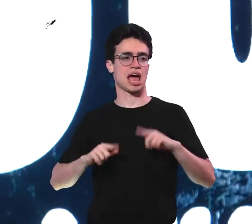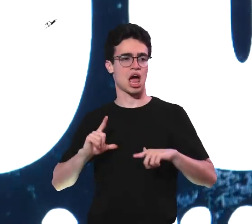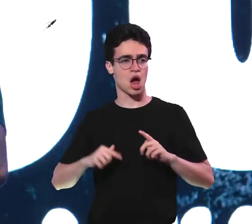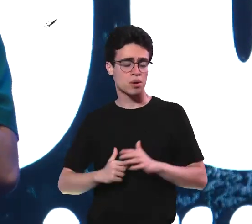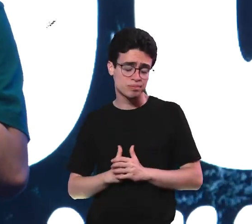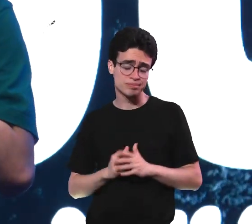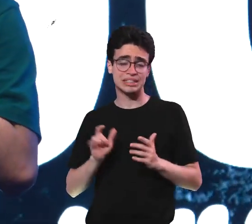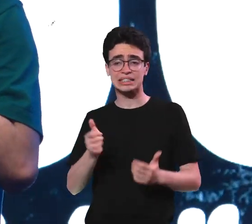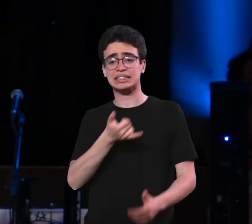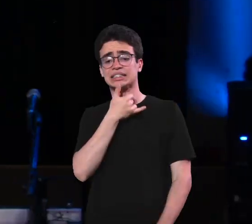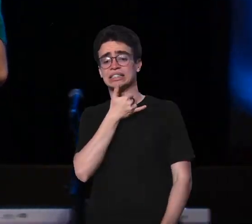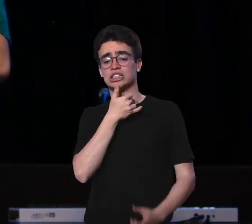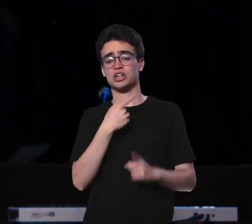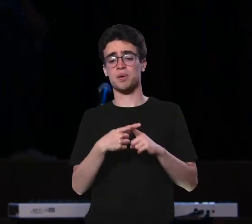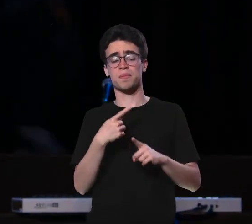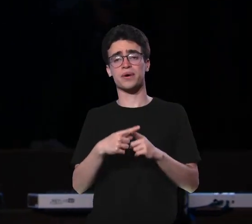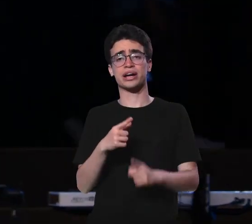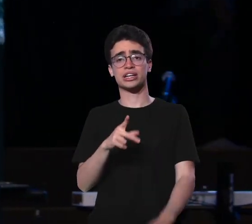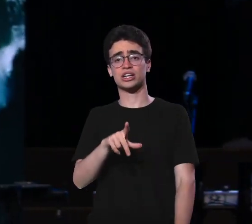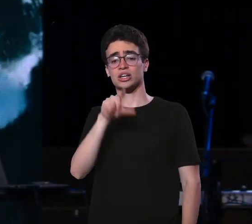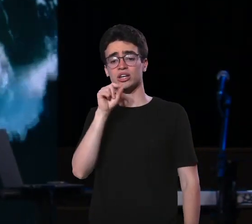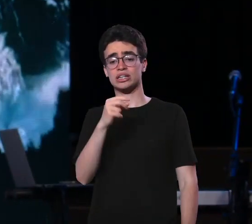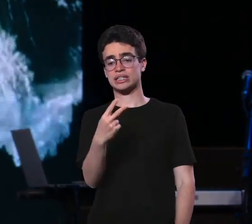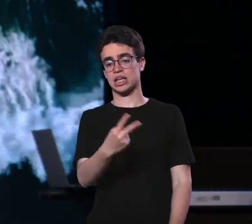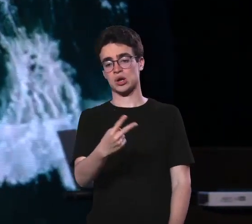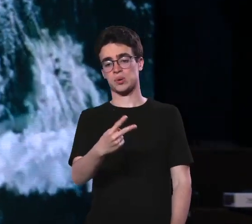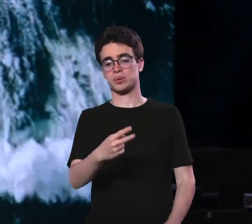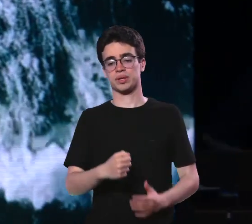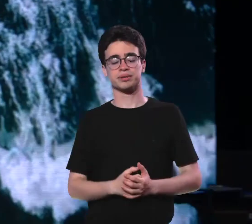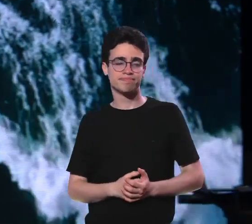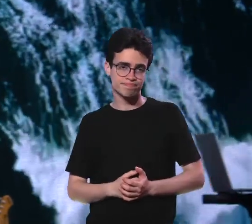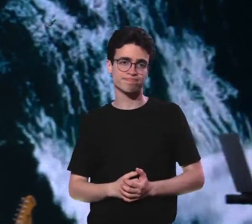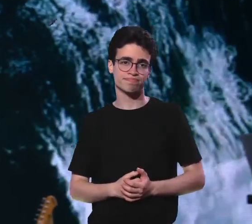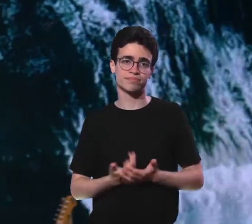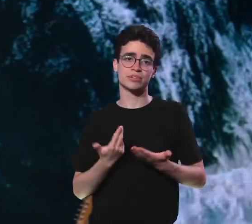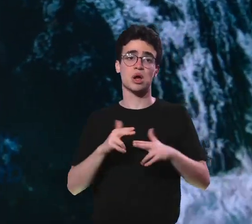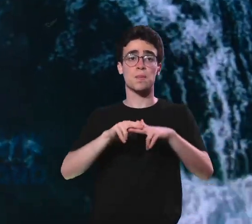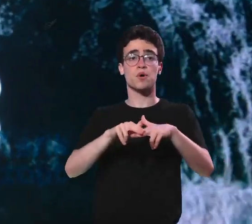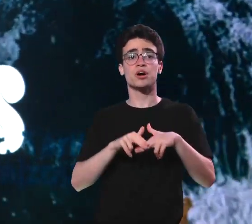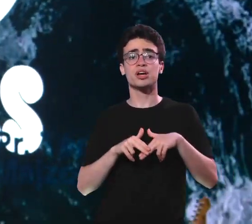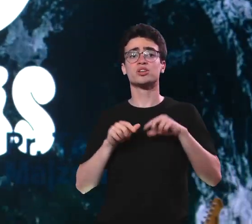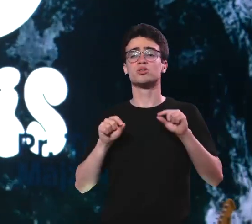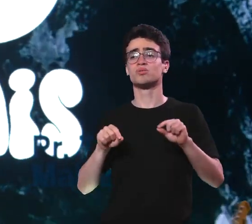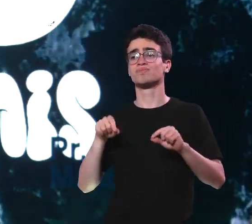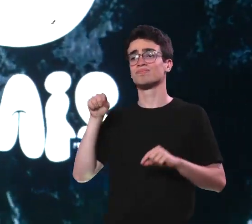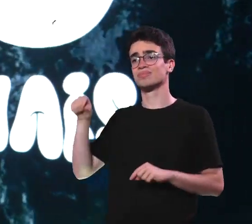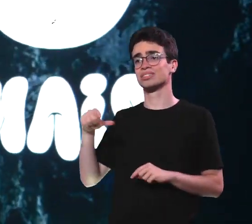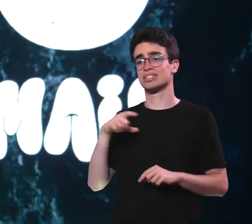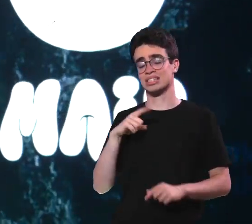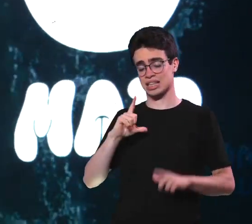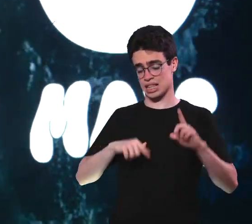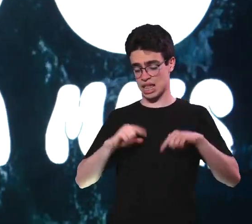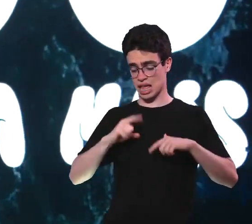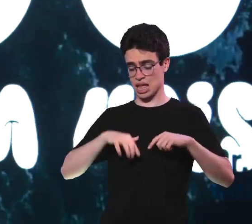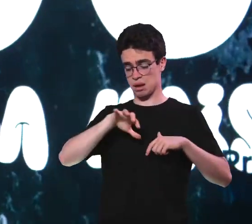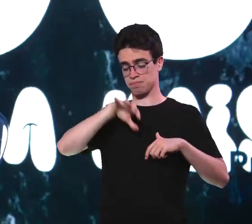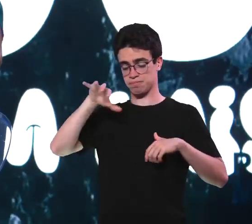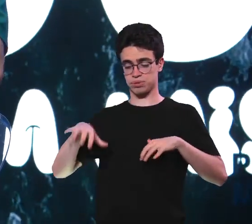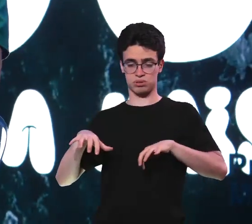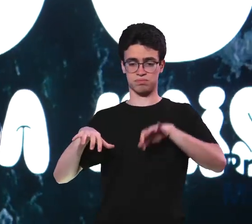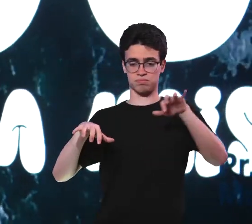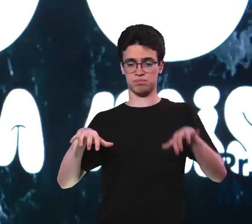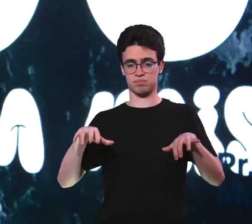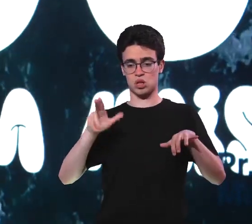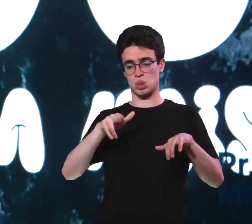a segunda opção. E a Bíblia diz que por causa disso, a terra de Israel se dividiu em duas, reino do norte, reino